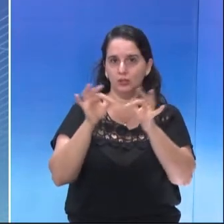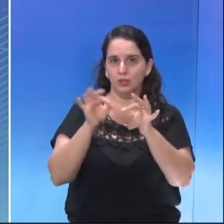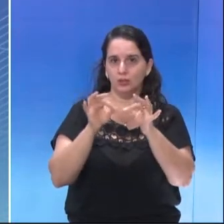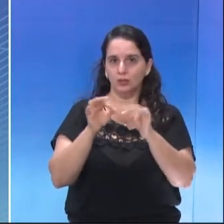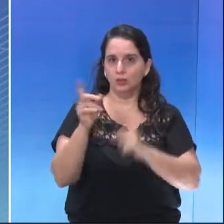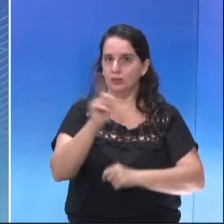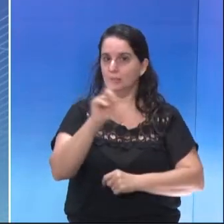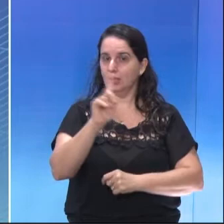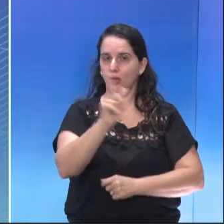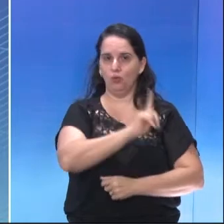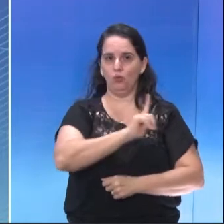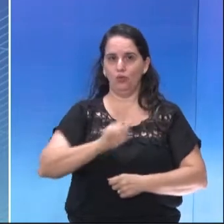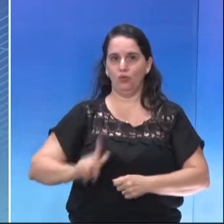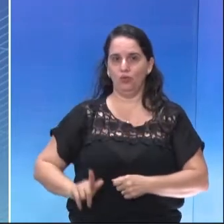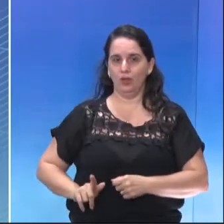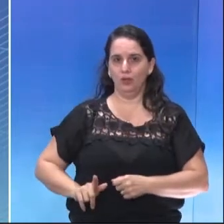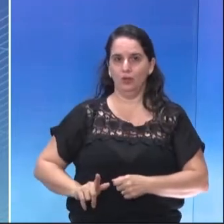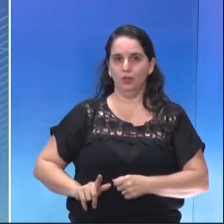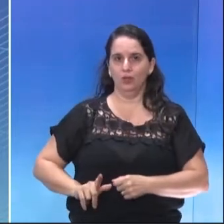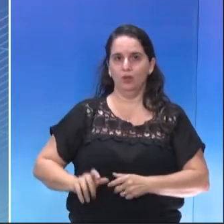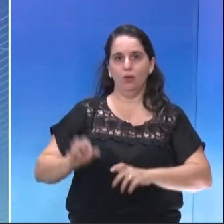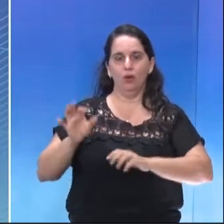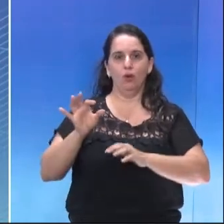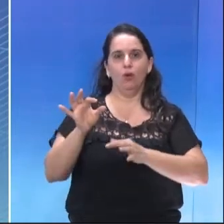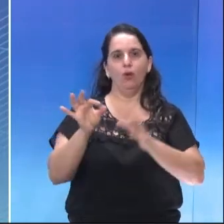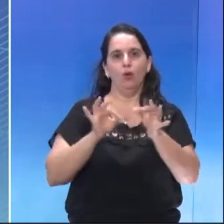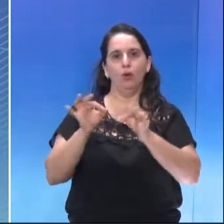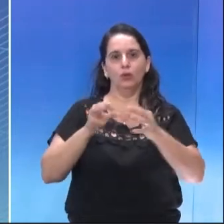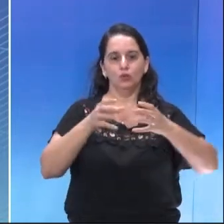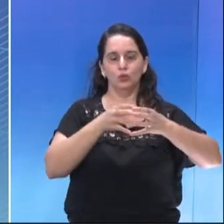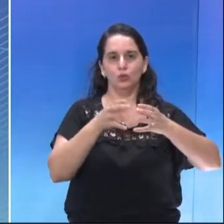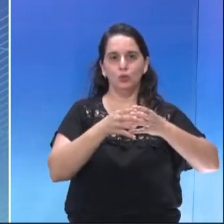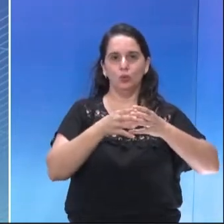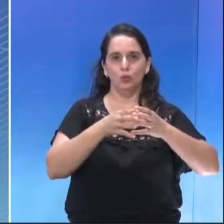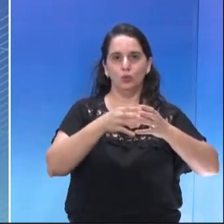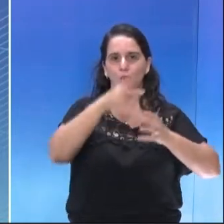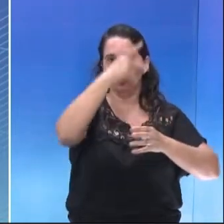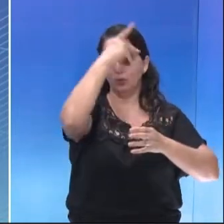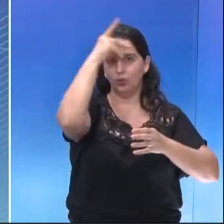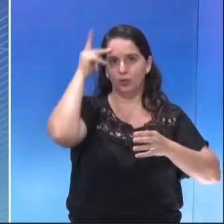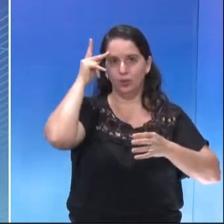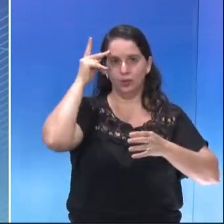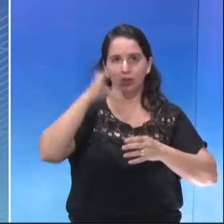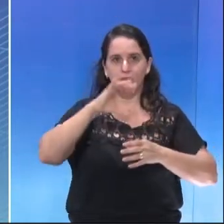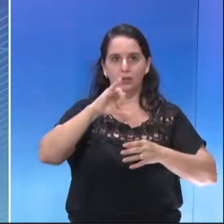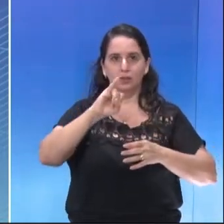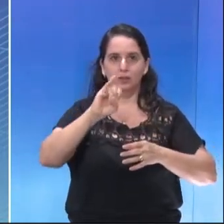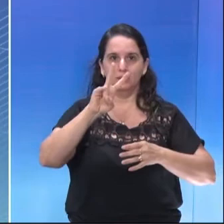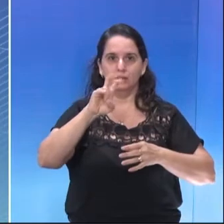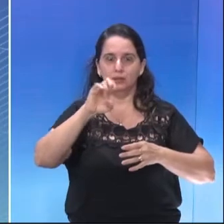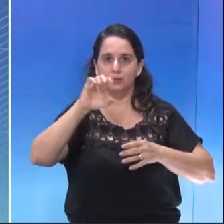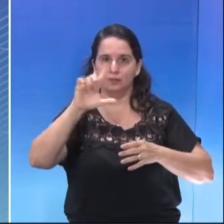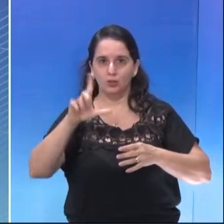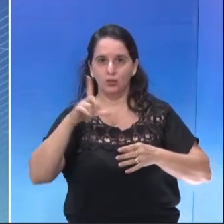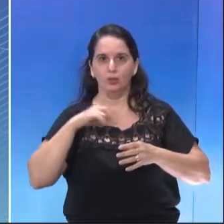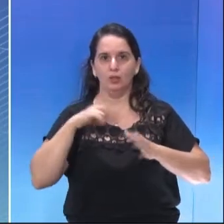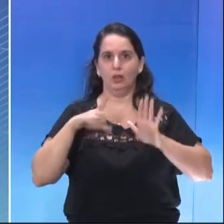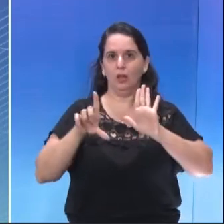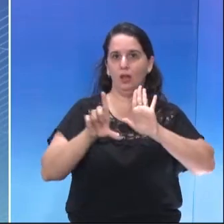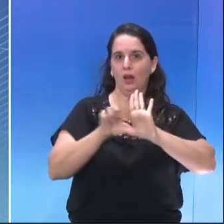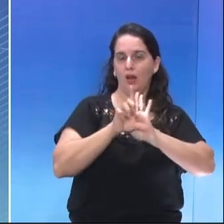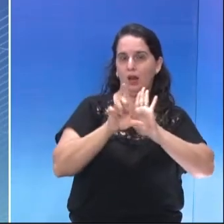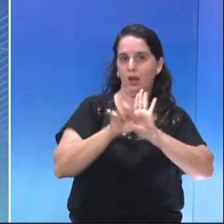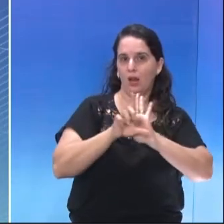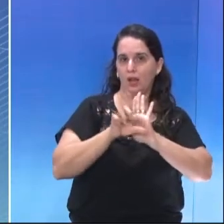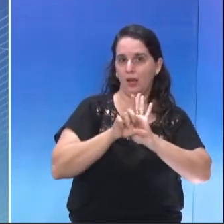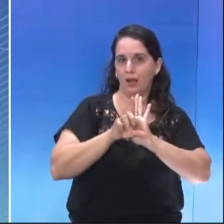governamentais, elas são grupos, ou eles são grupos organizados, autorizados por lei, para que